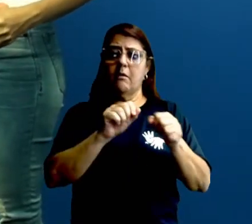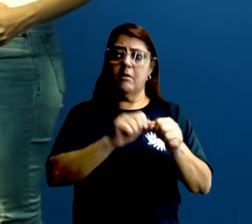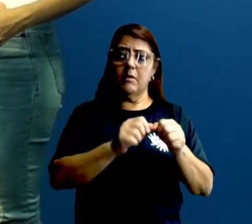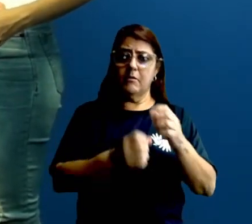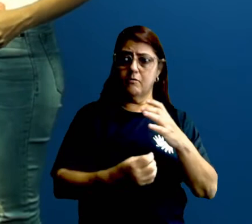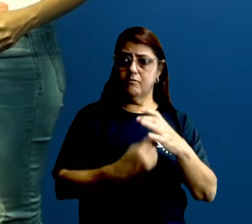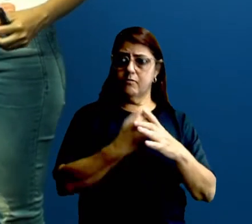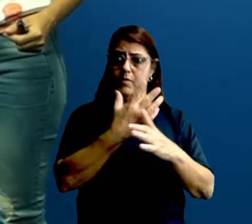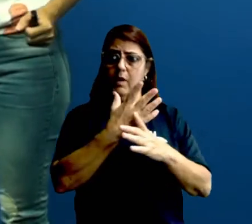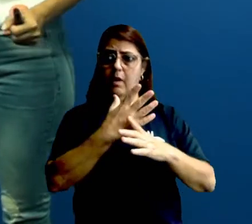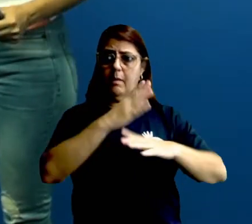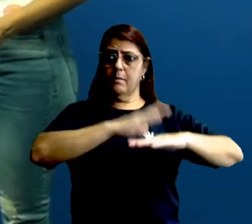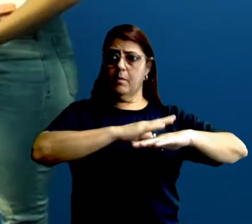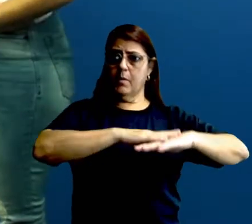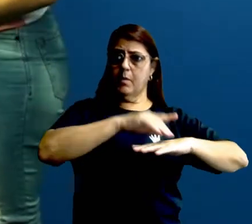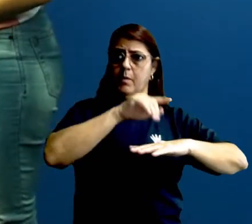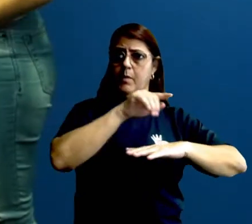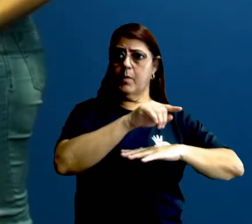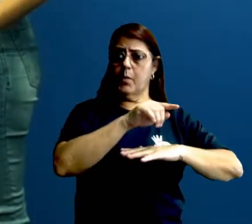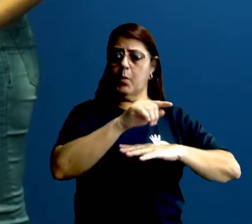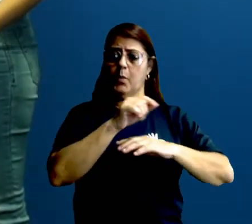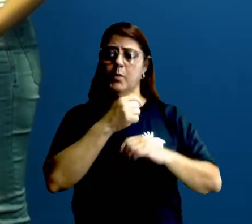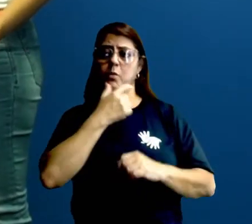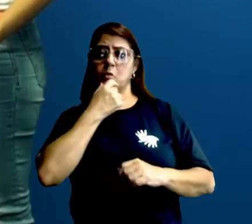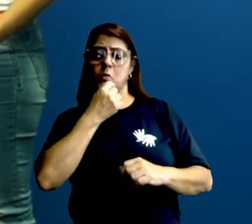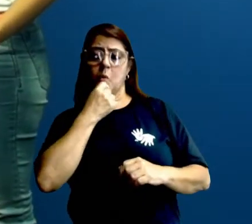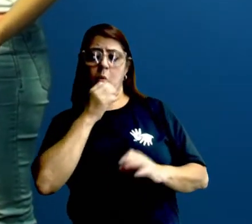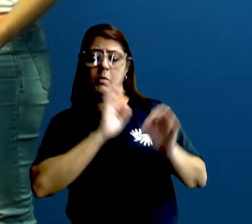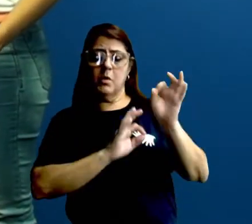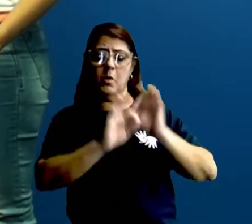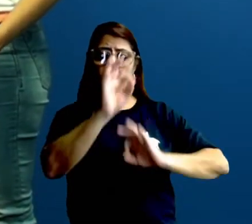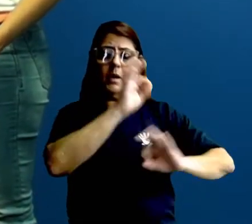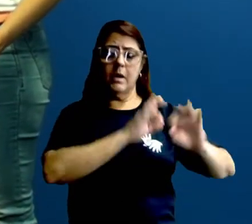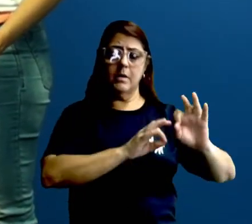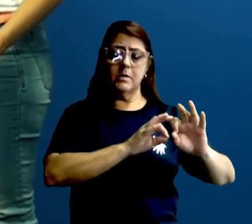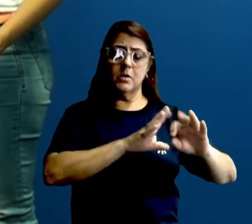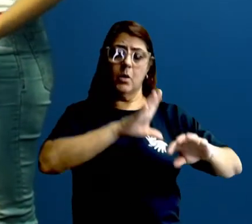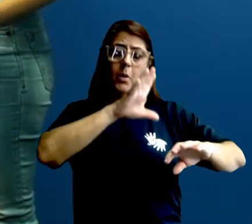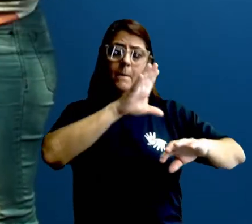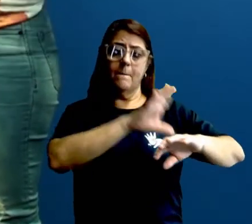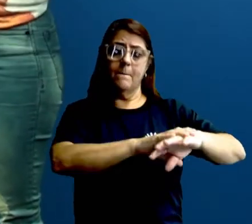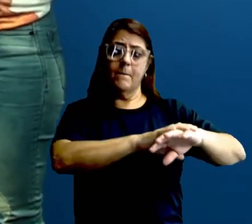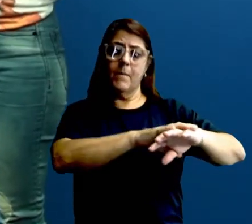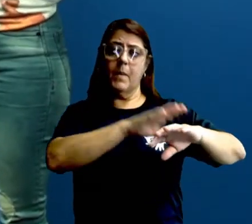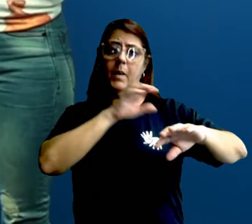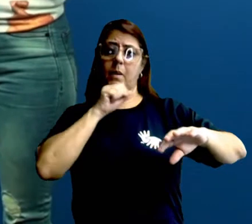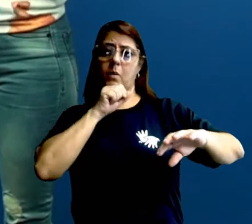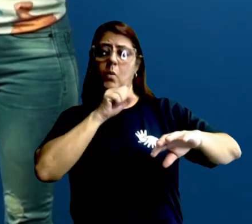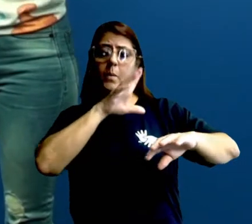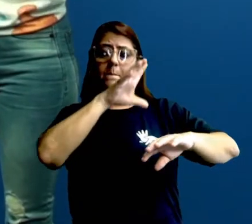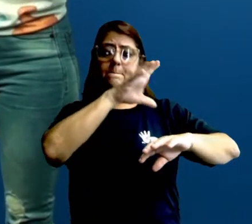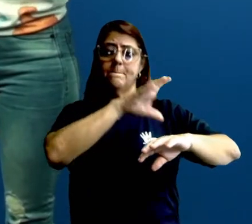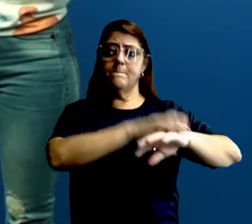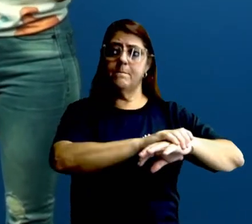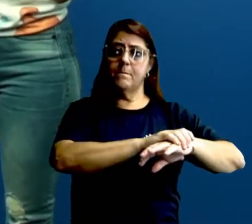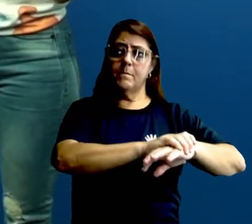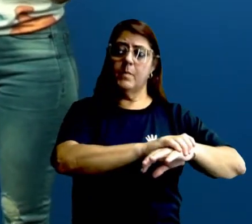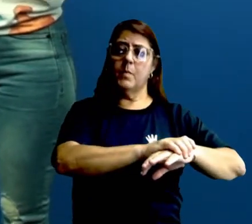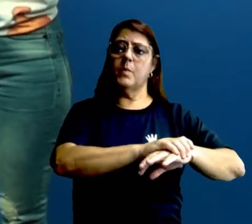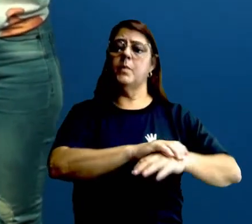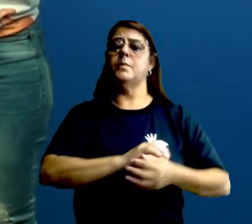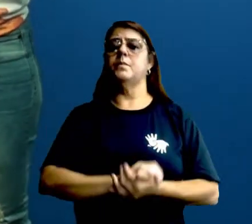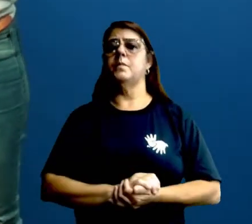um patrimônio material, porque material é tudo aquilo que eu toco, é tudo aquilo que eu